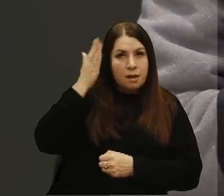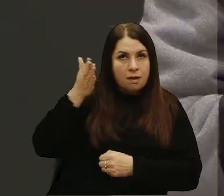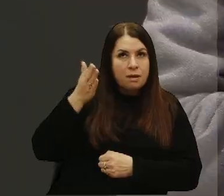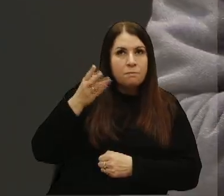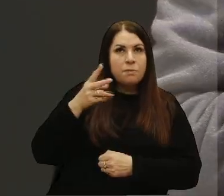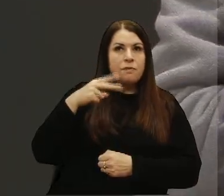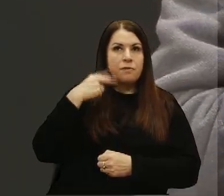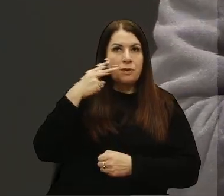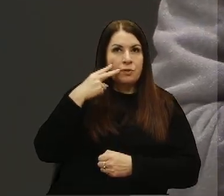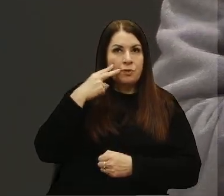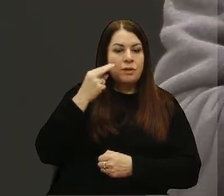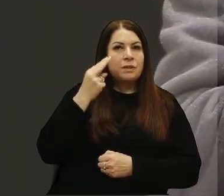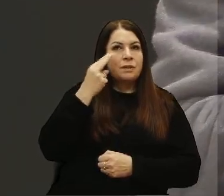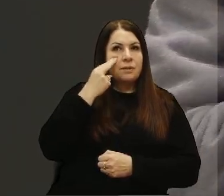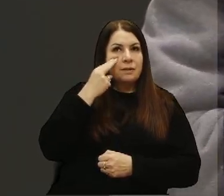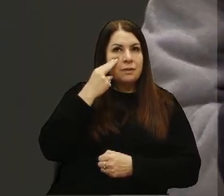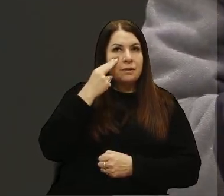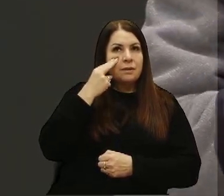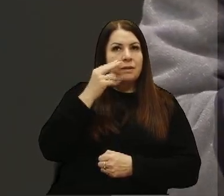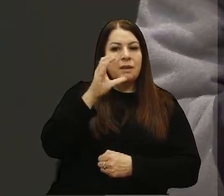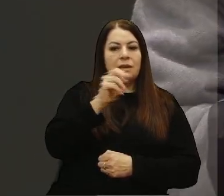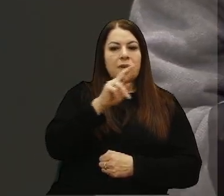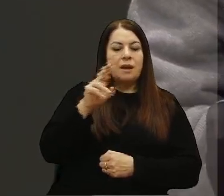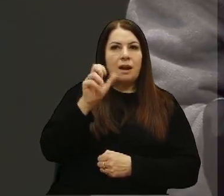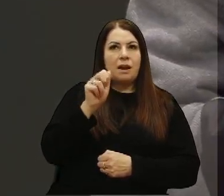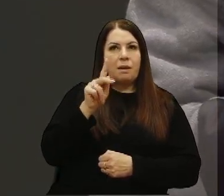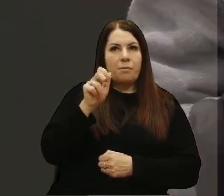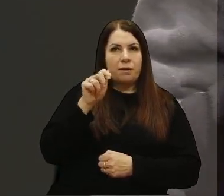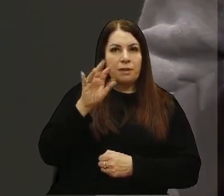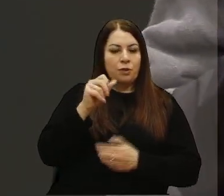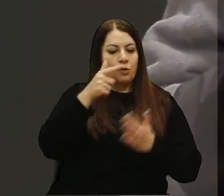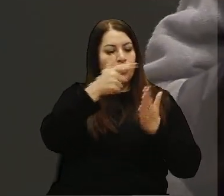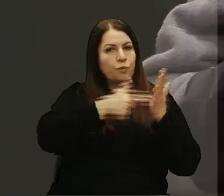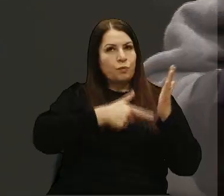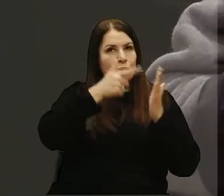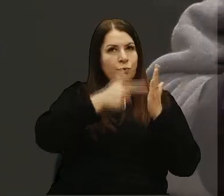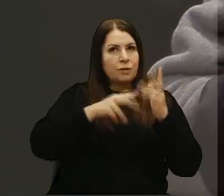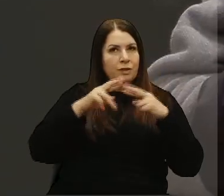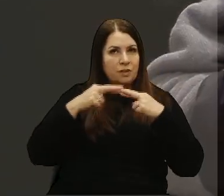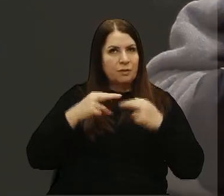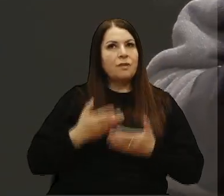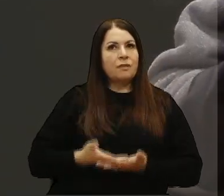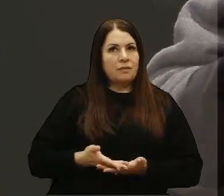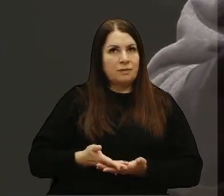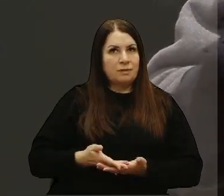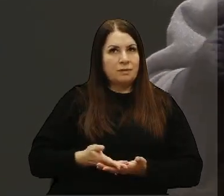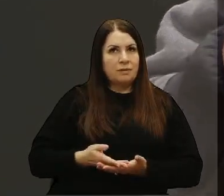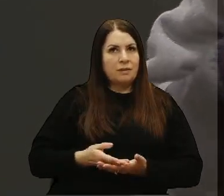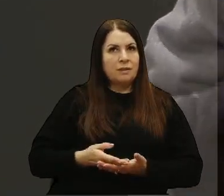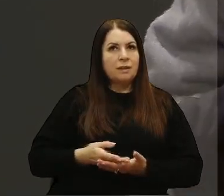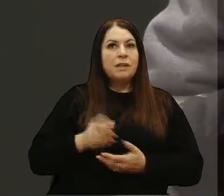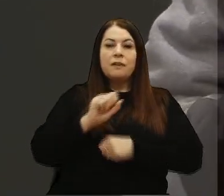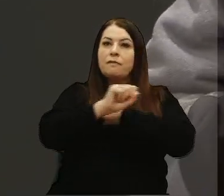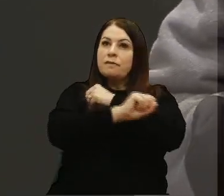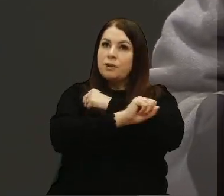Sandro Fantinel, quem é que é carrapateiro de solda na Randon? Quem veio do